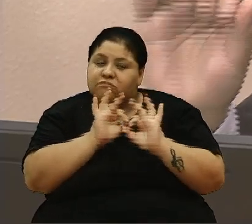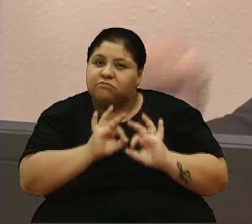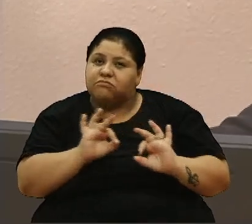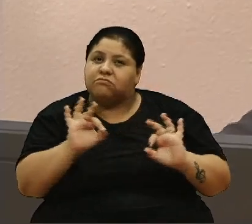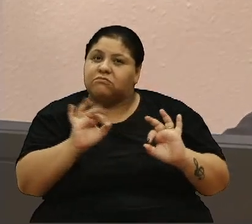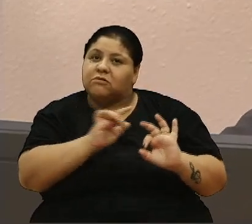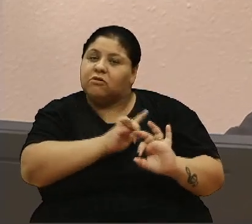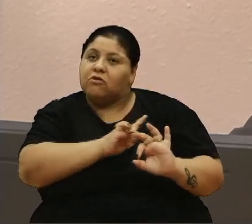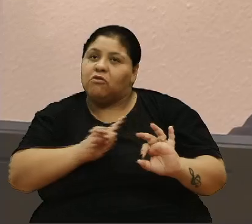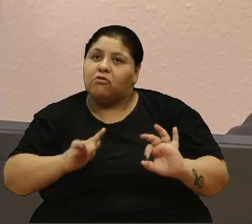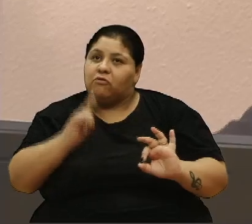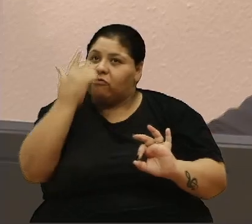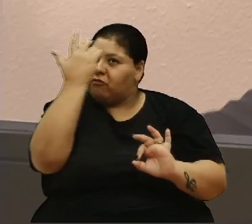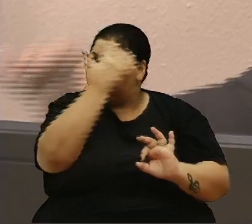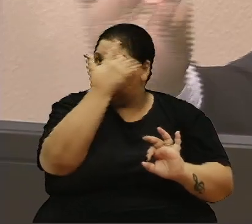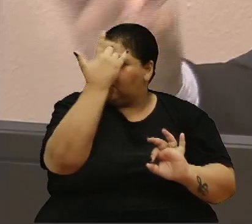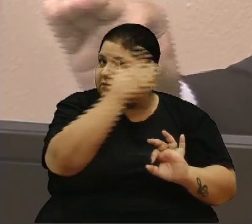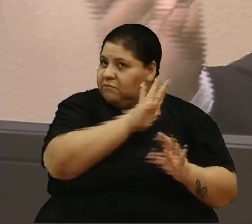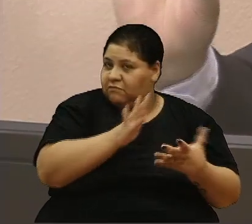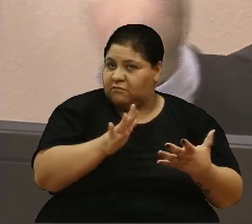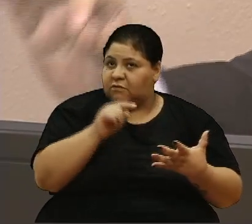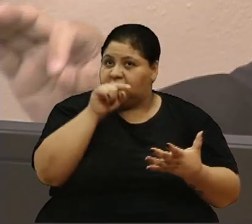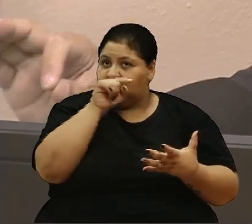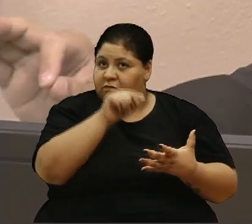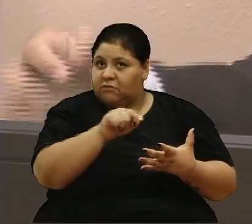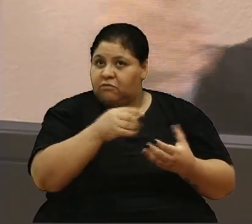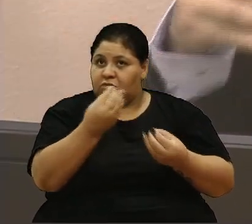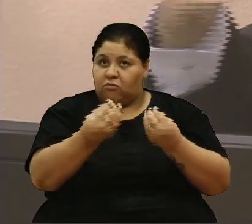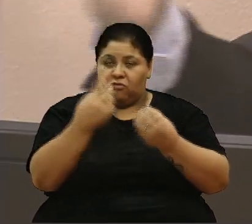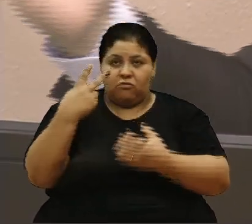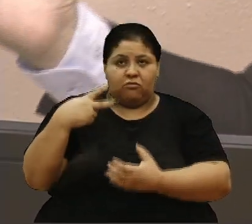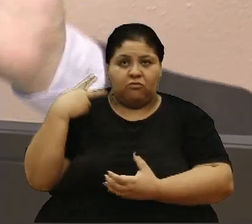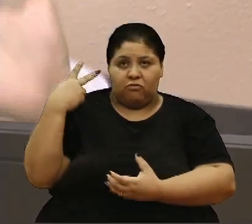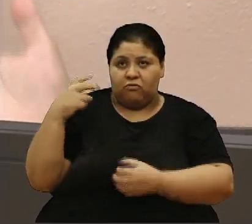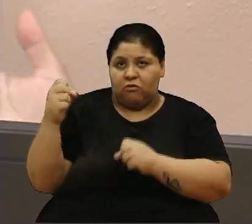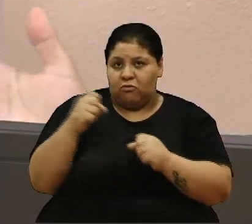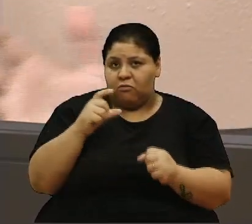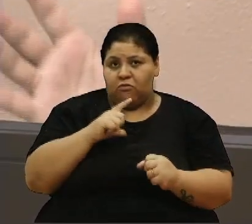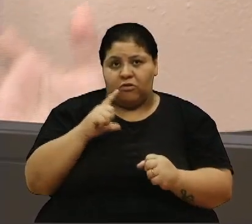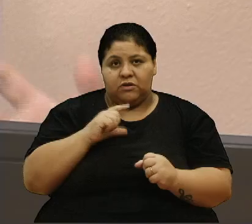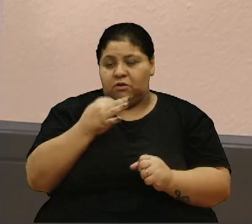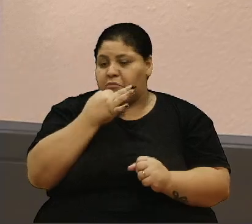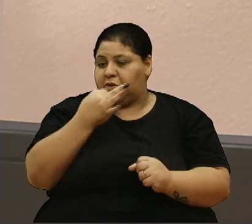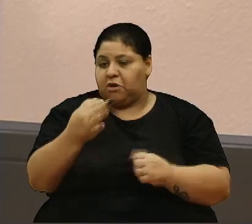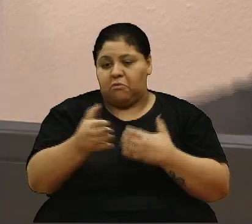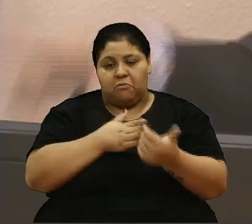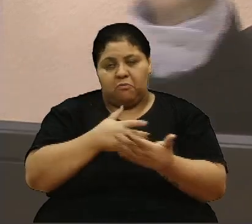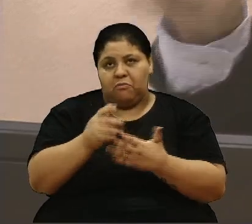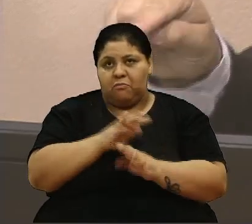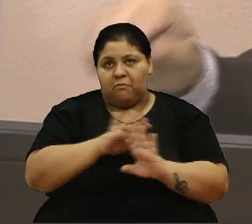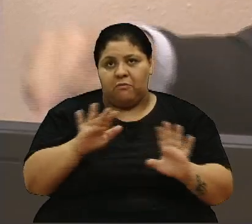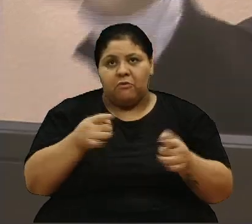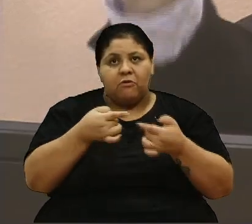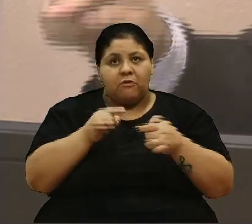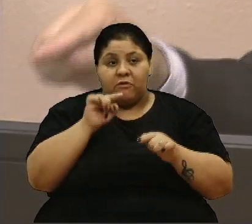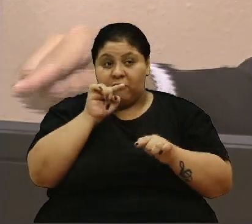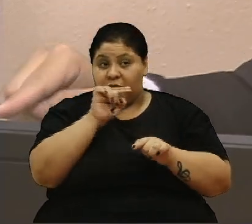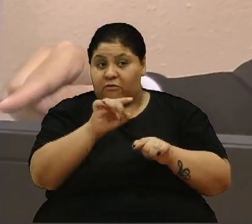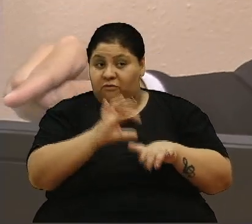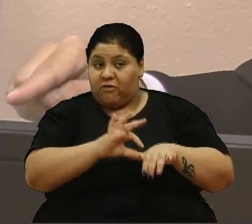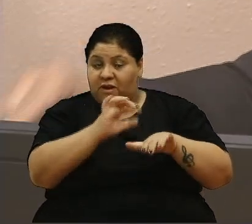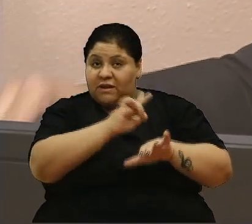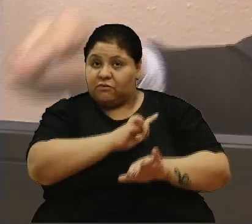o governo Adiló com a sua fala. E o senhor, enquanto vereador, pode ter posição que o senhor quiser, logicamente. Mas o senhor, que é líder